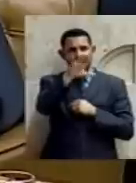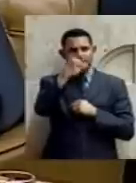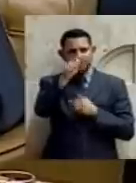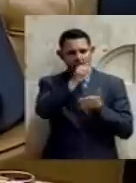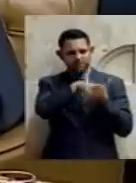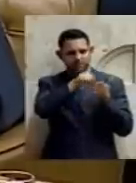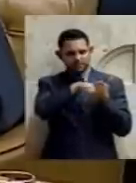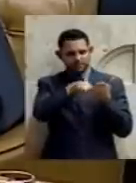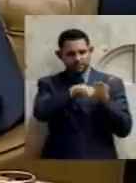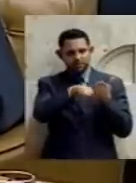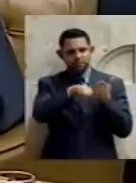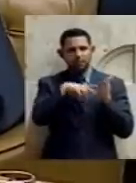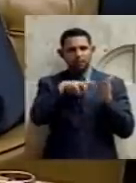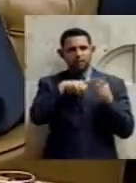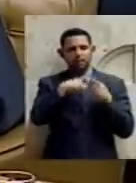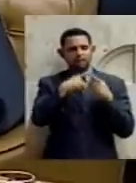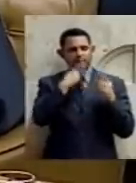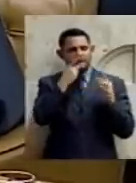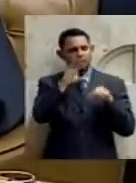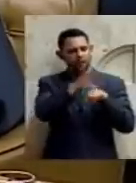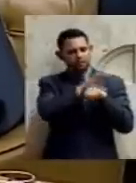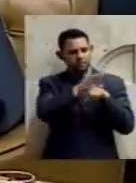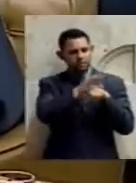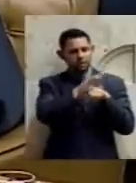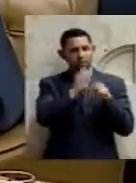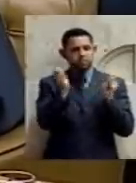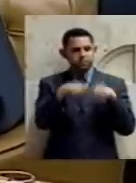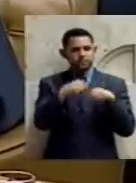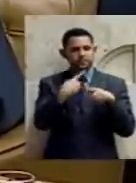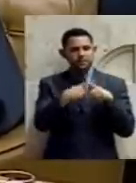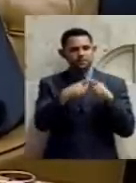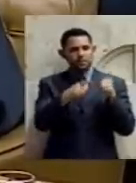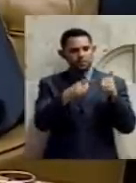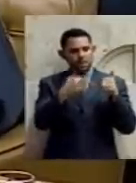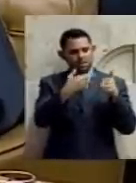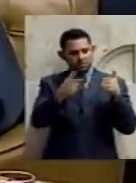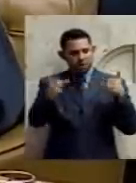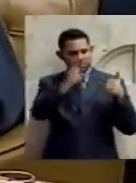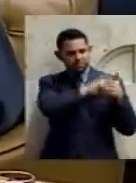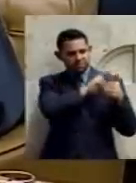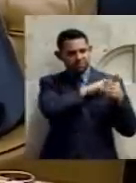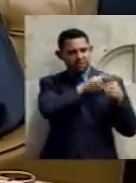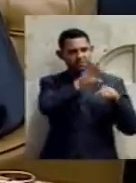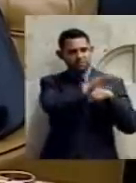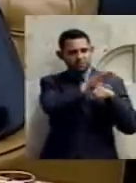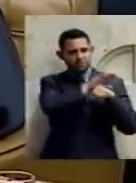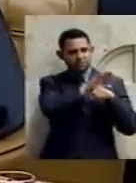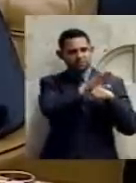obra A Essência da Constituição, de que a Carta Magna tem por única função retratar os fatores reais do